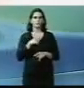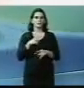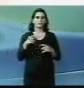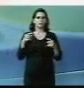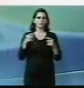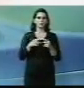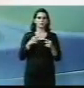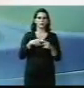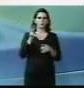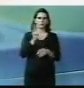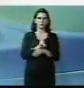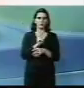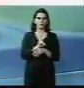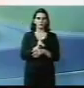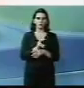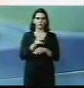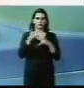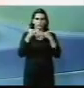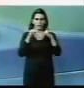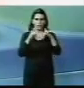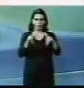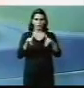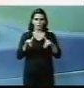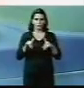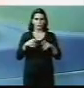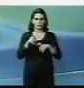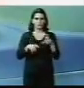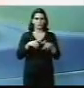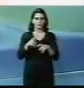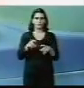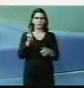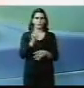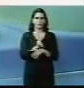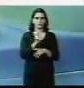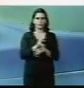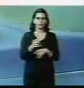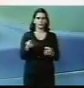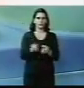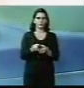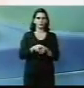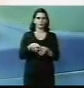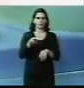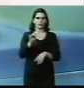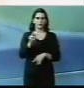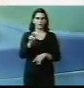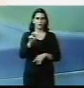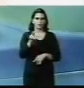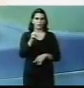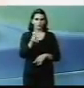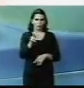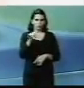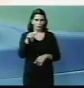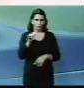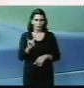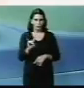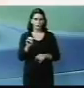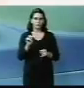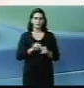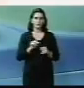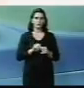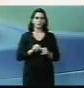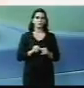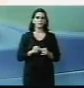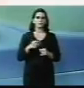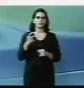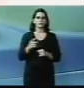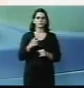que além de proteger toda a rede, vai proteger o proxy também. E o proxy que vai realizar as suas funções ali de